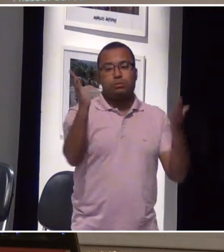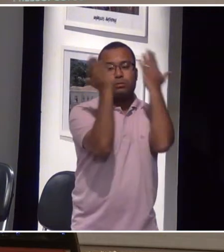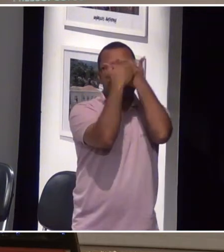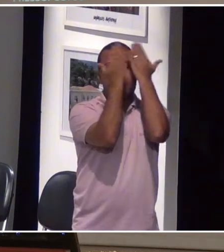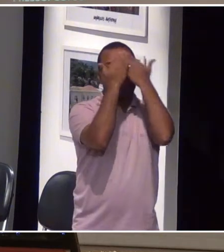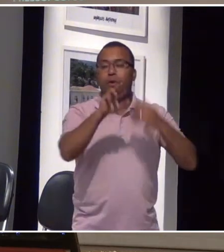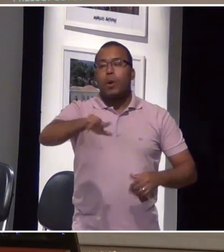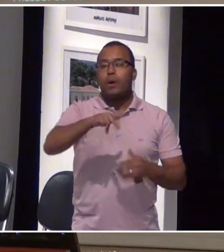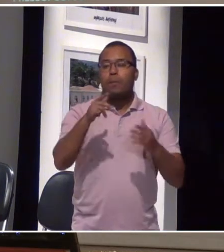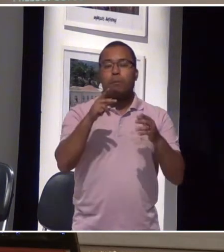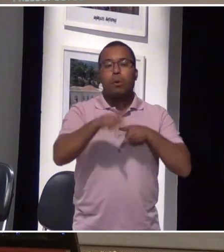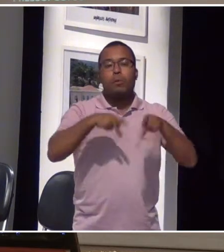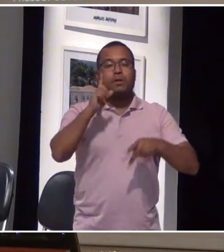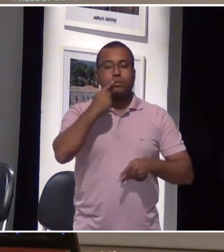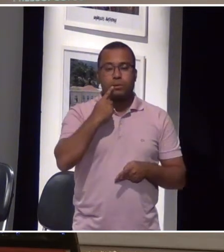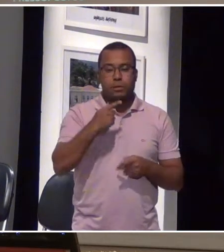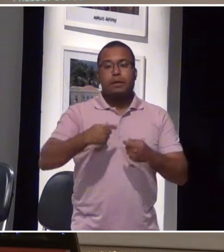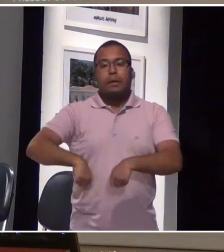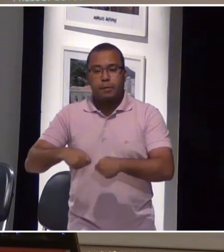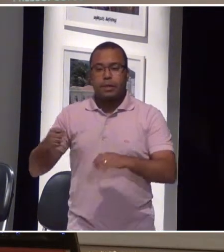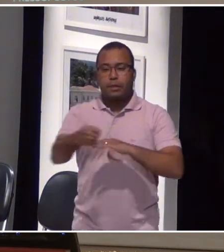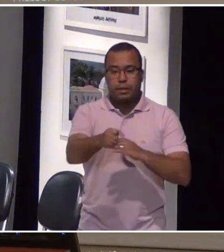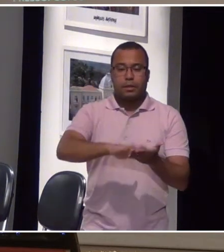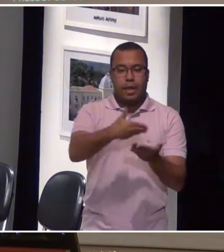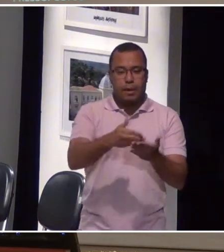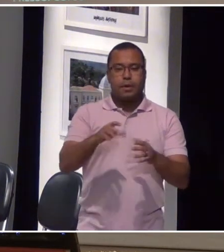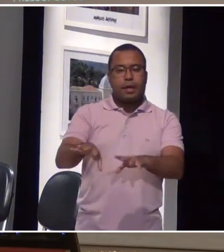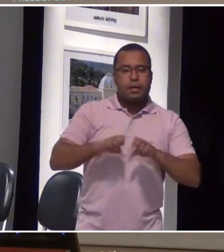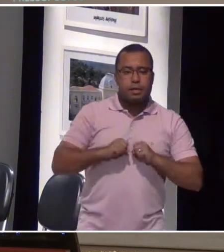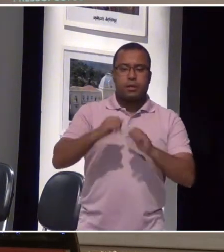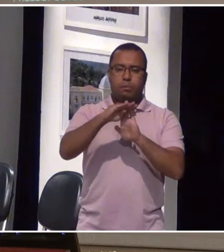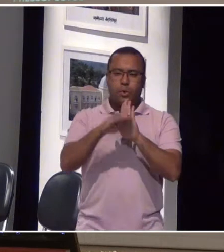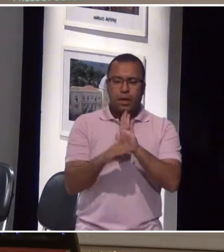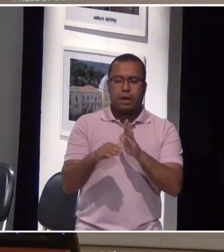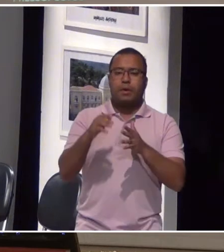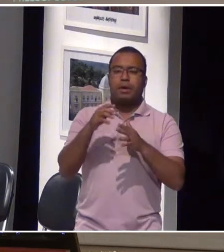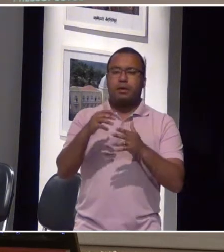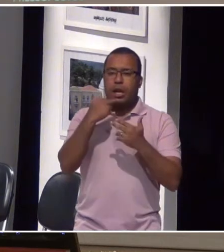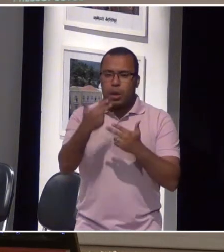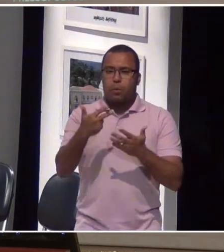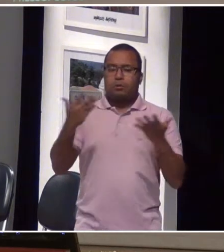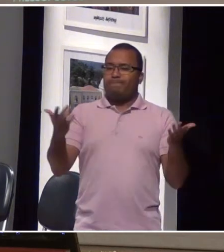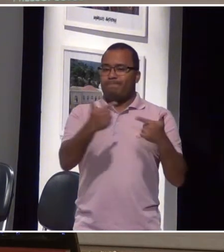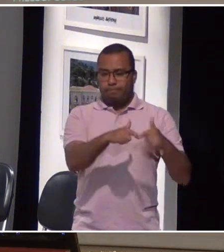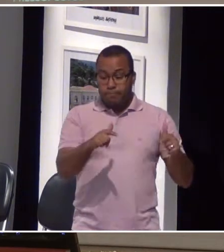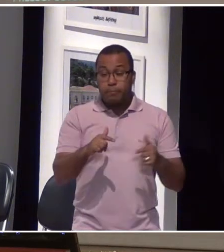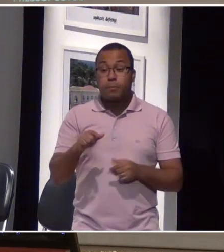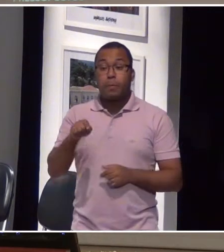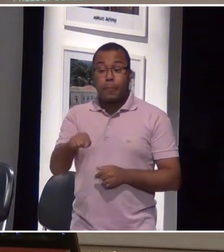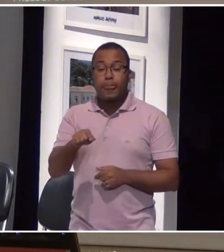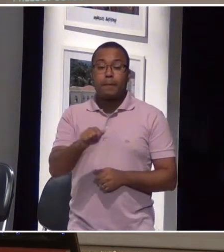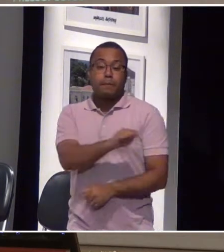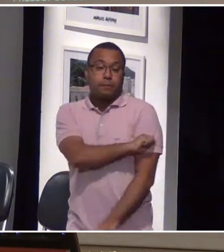como uma população surda que demanda intérpretes, que demanda programas de aquisição de língua, enfim. E